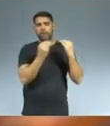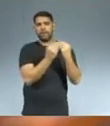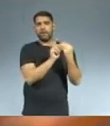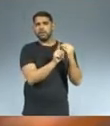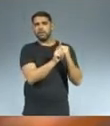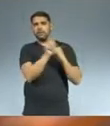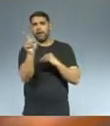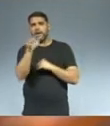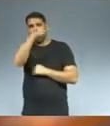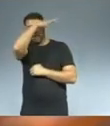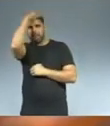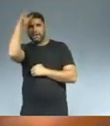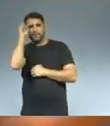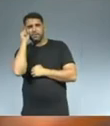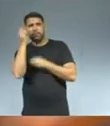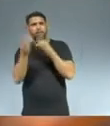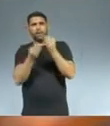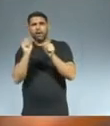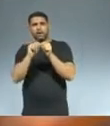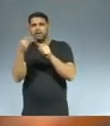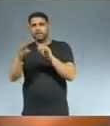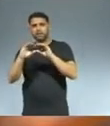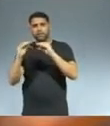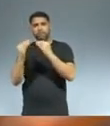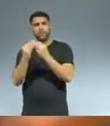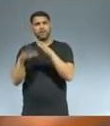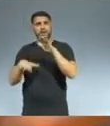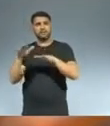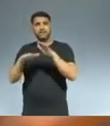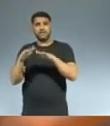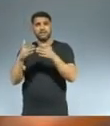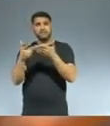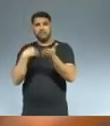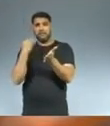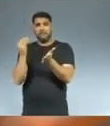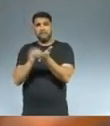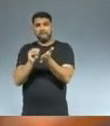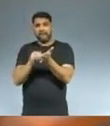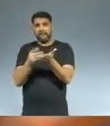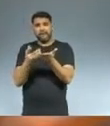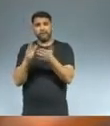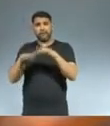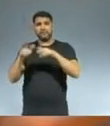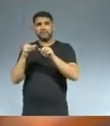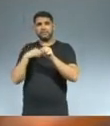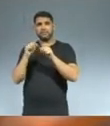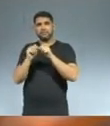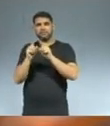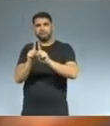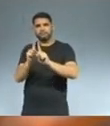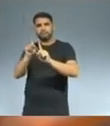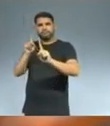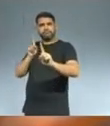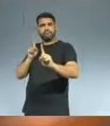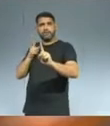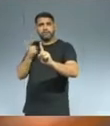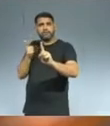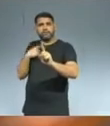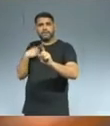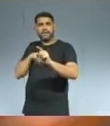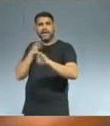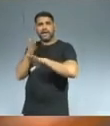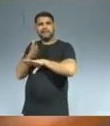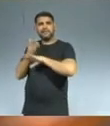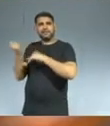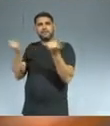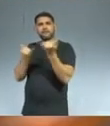comunidades que estão lá na Amazônia que são essas comunidades que muitas vezes por favor às vezes por força do isolamento acabam não